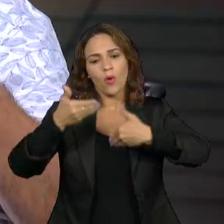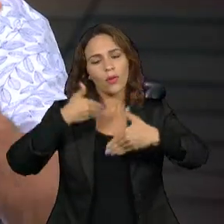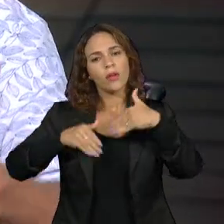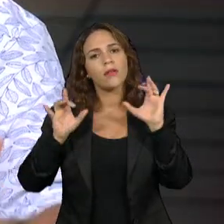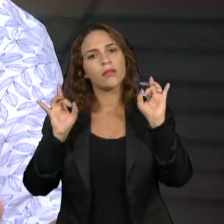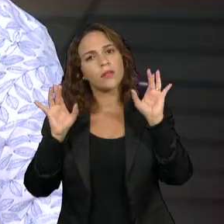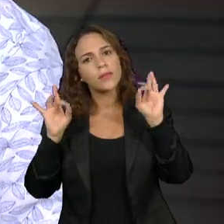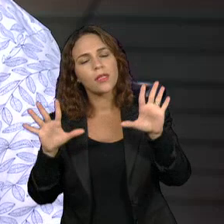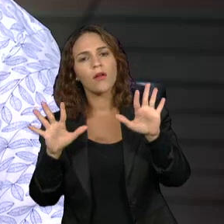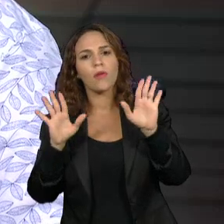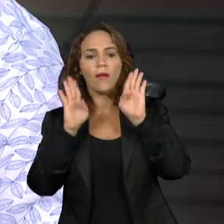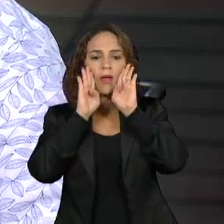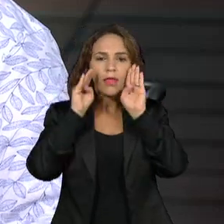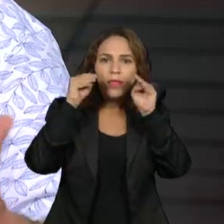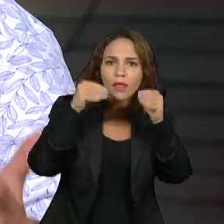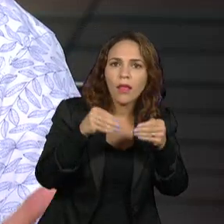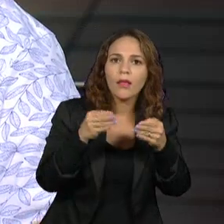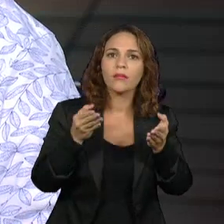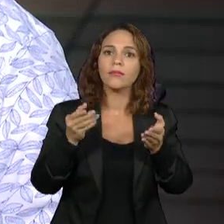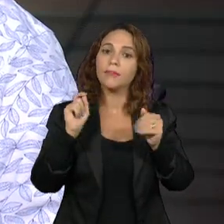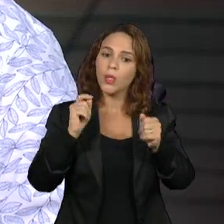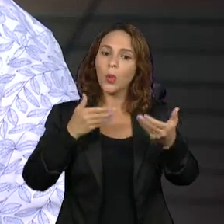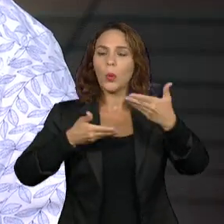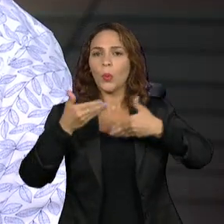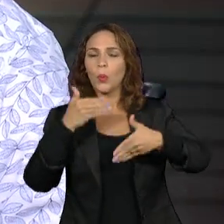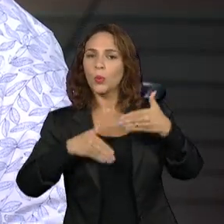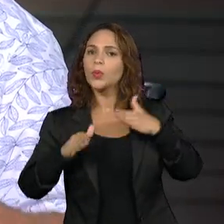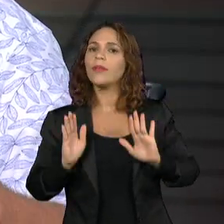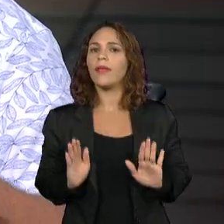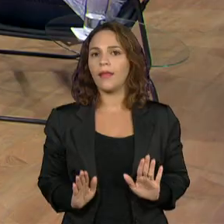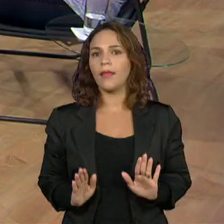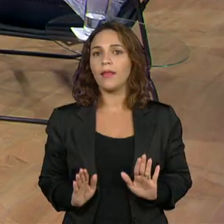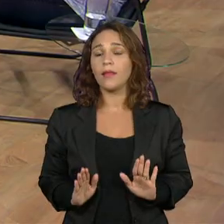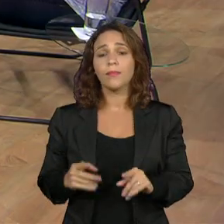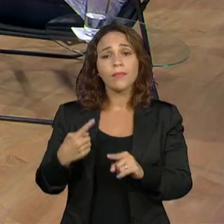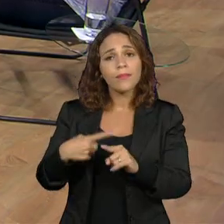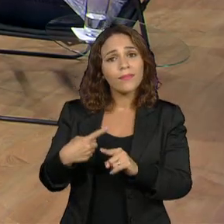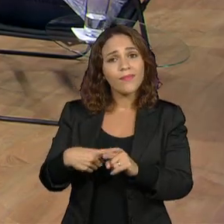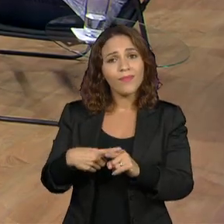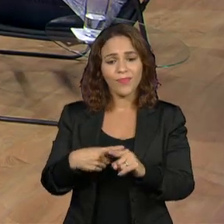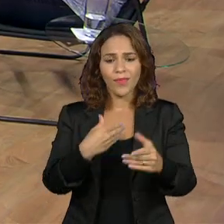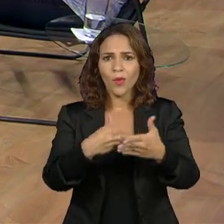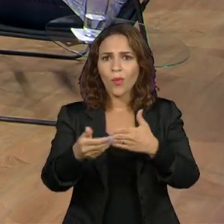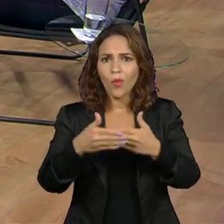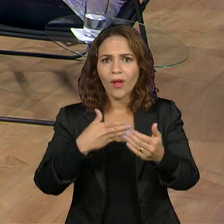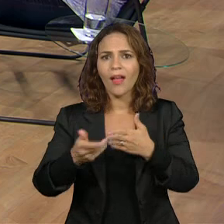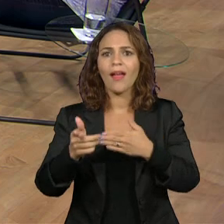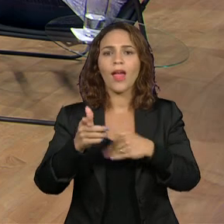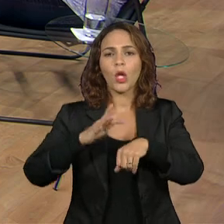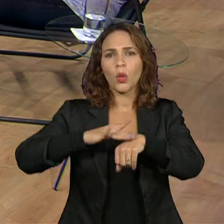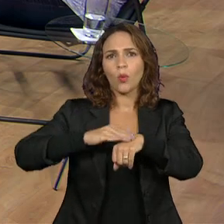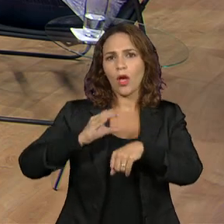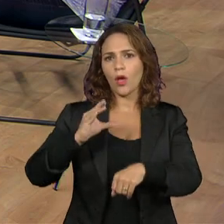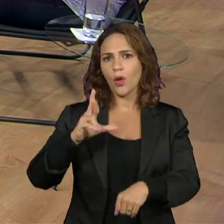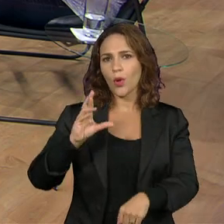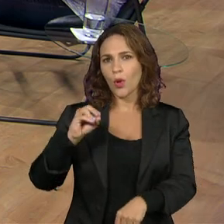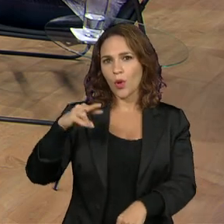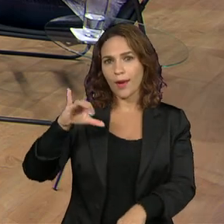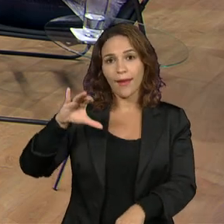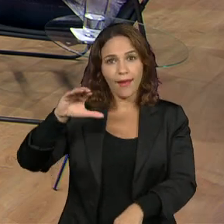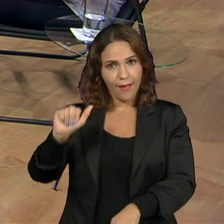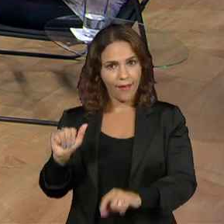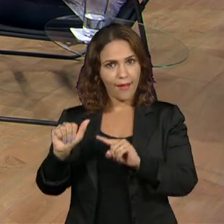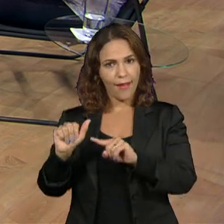ou especializado, cauteloso, porque assim, em qualquer quadro crônico, se você perde